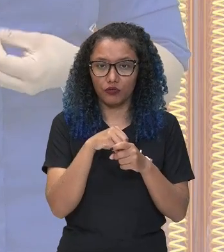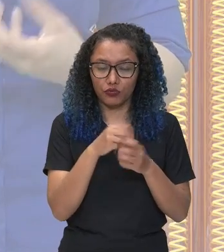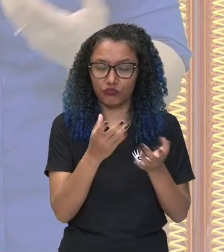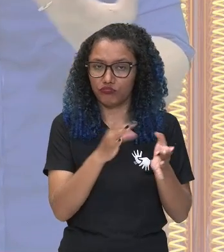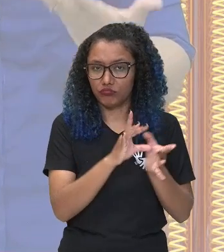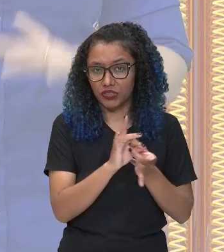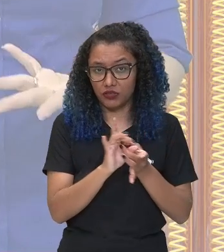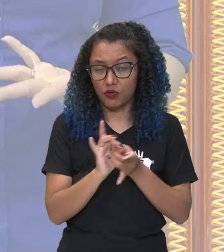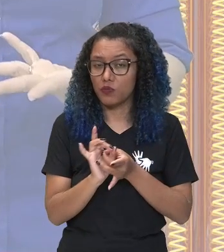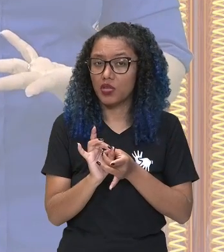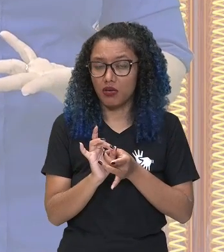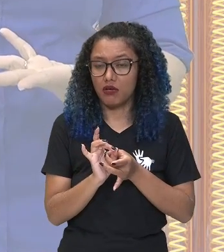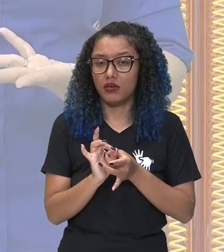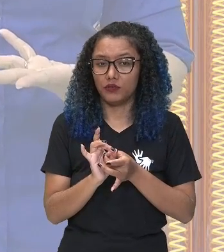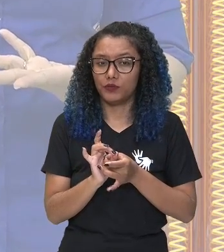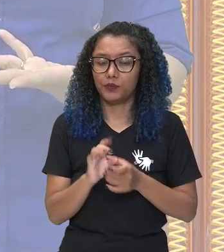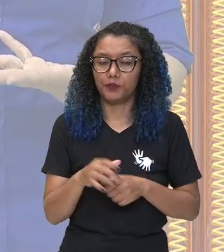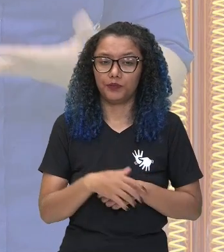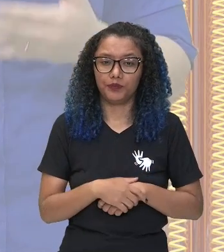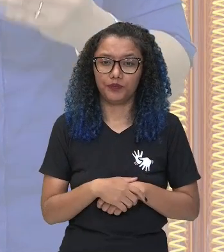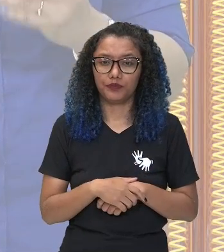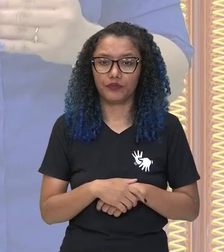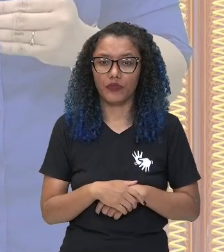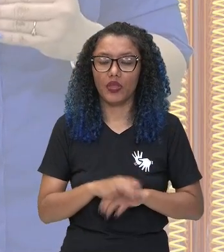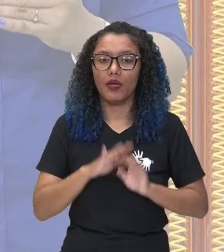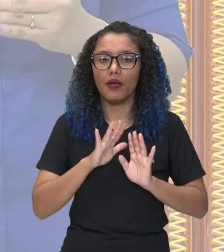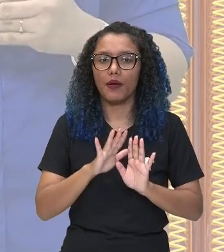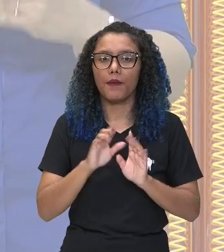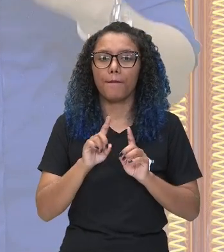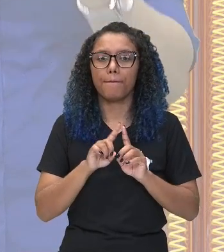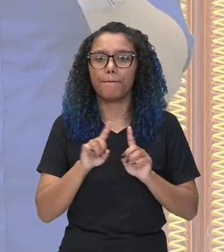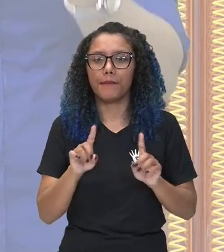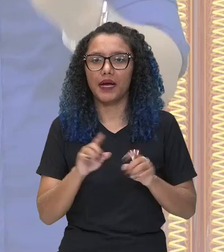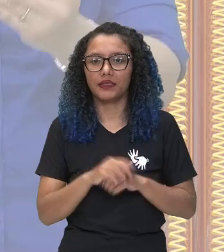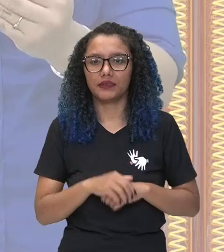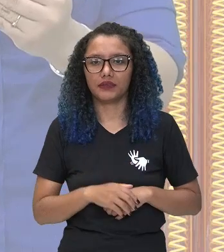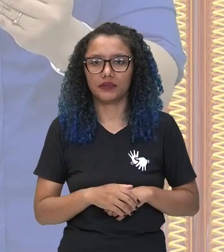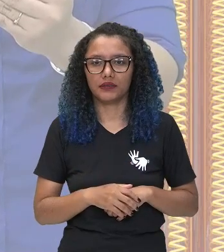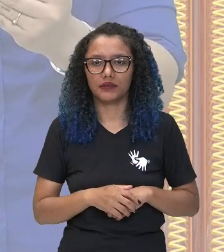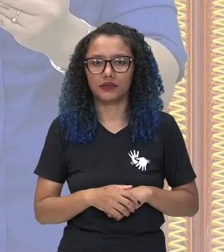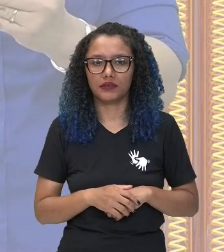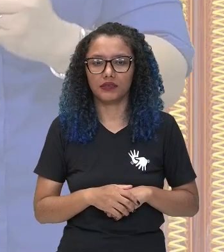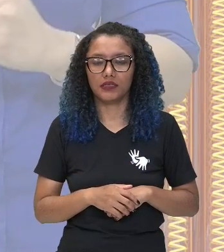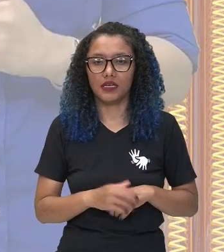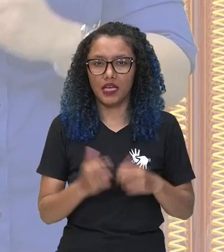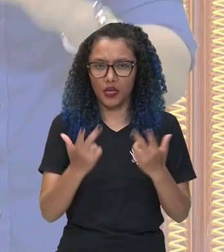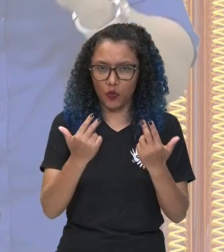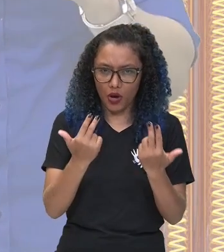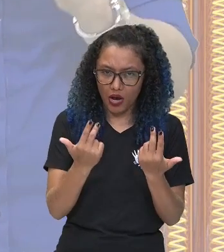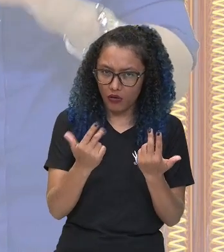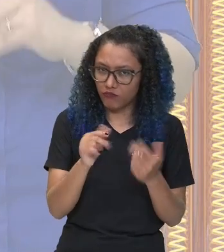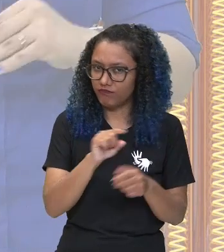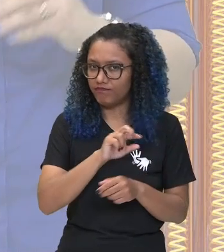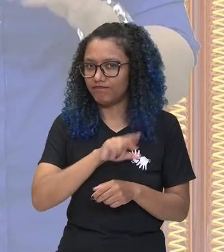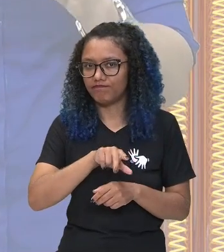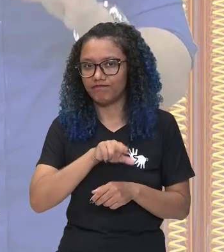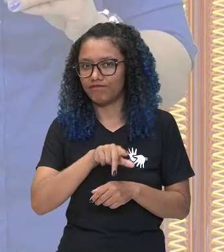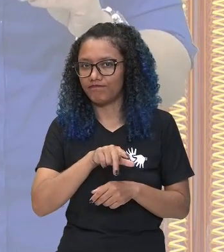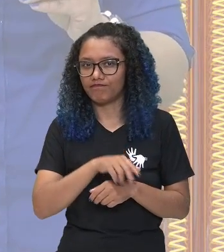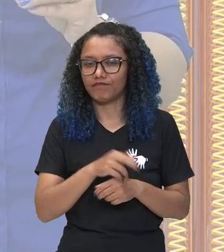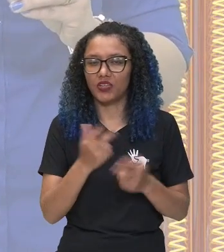da América Espanhola. Porém, não se comparava ao cargo exercido pelos chapetones. Isso já ocasionava ali